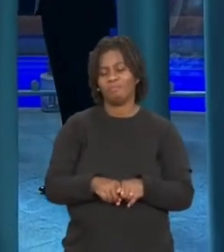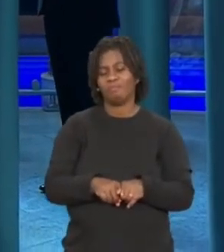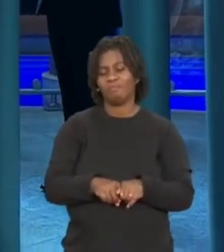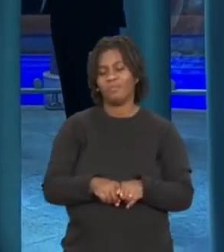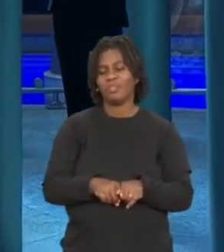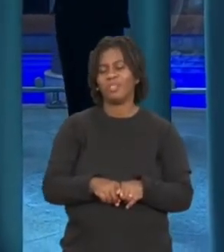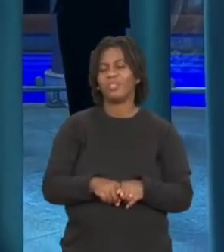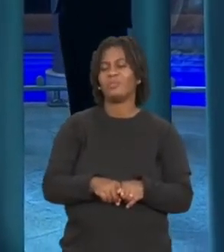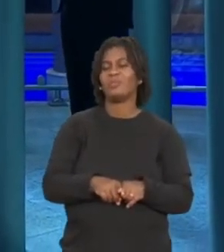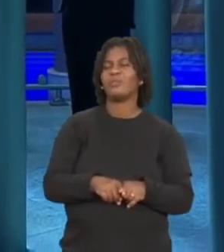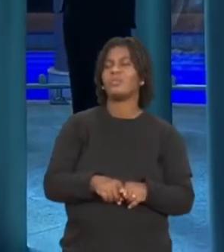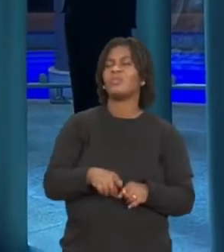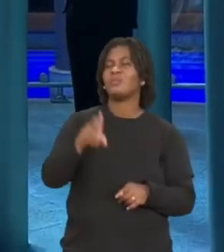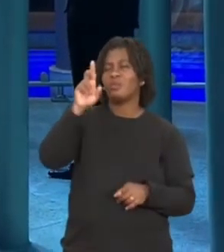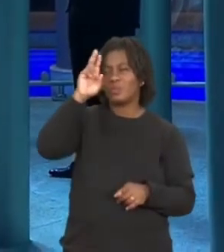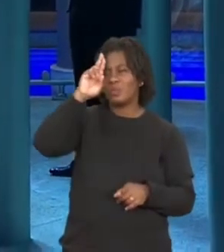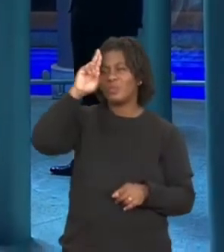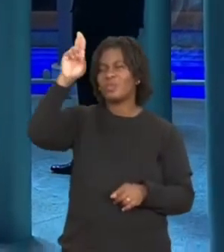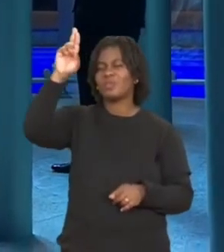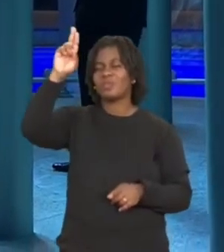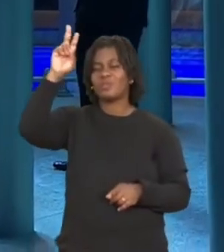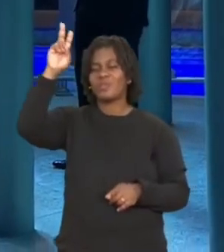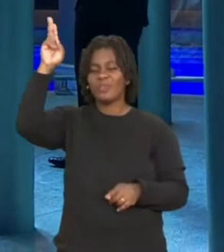o Senhor não desiste de nós.